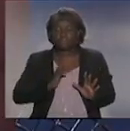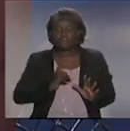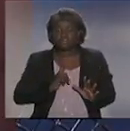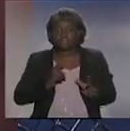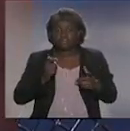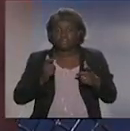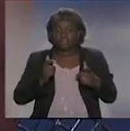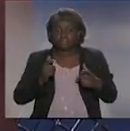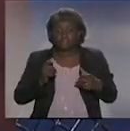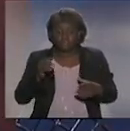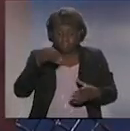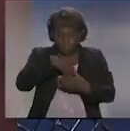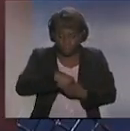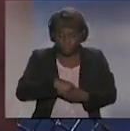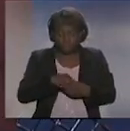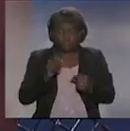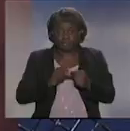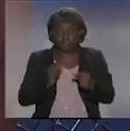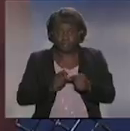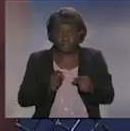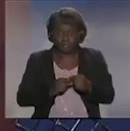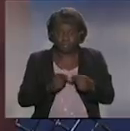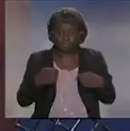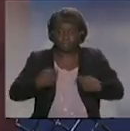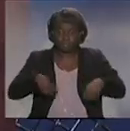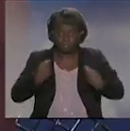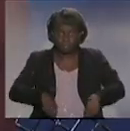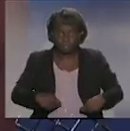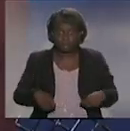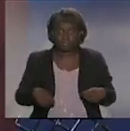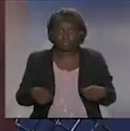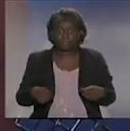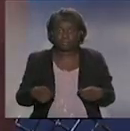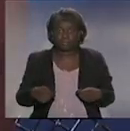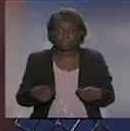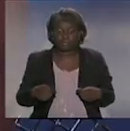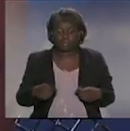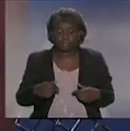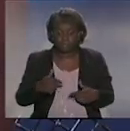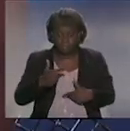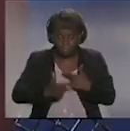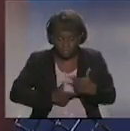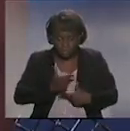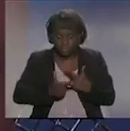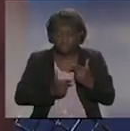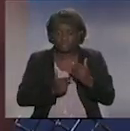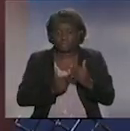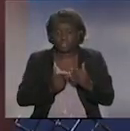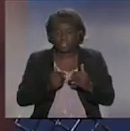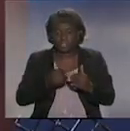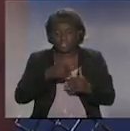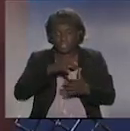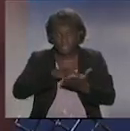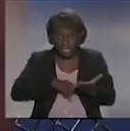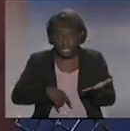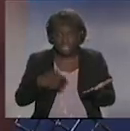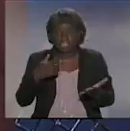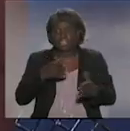uma questão, a implantação do parque requer um